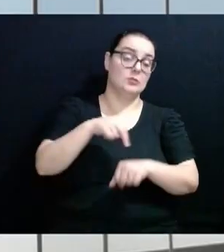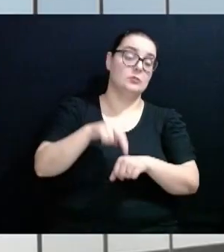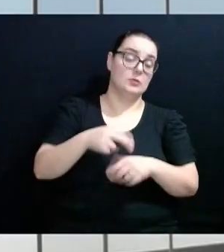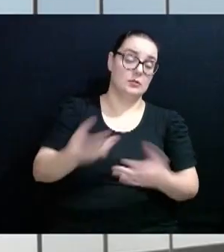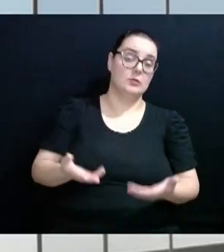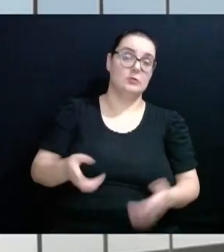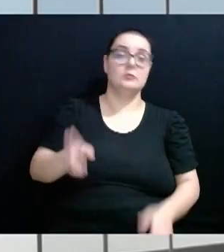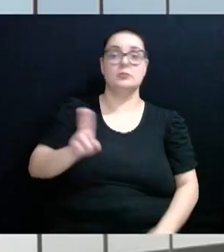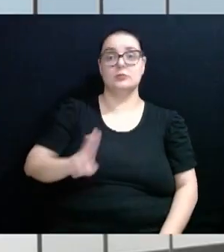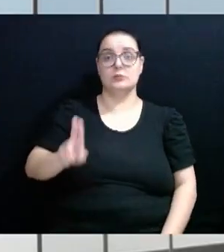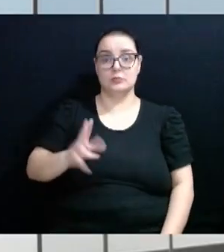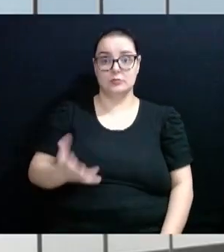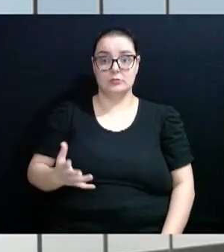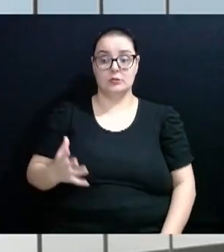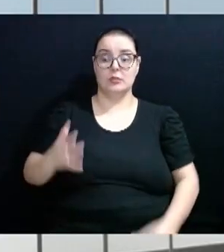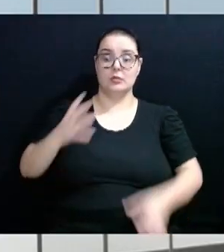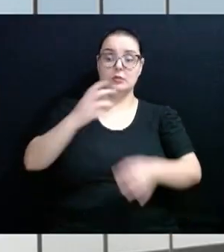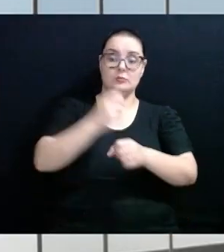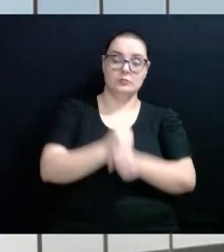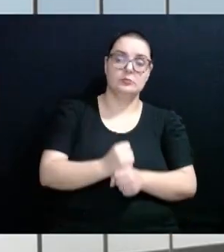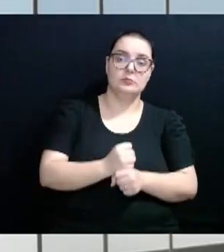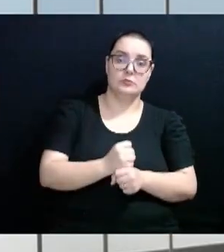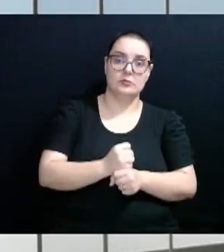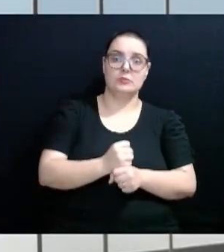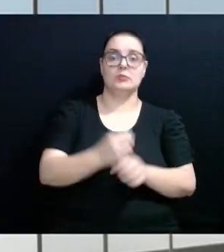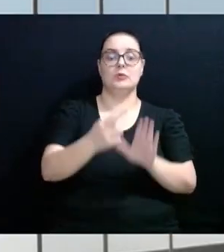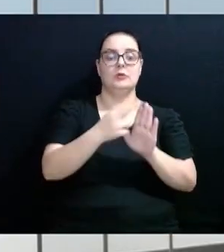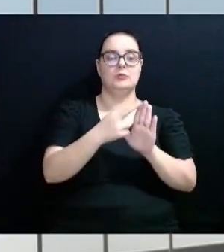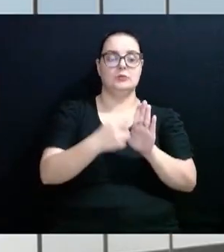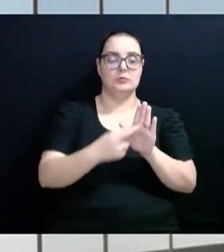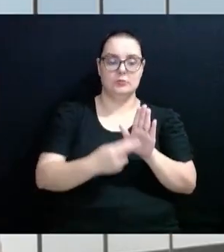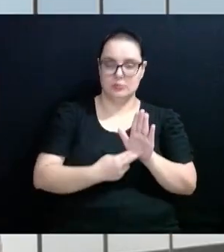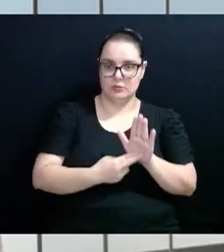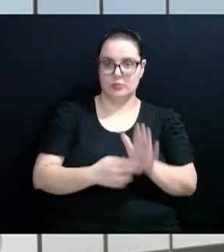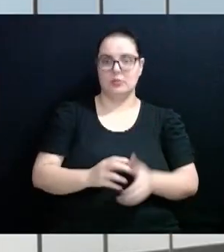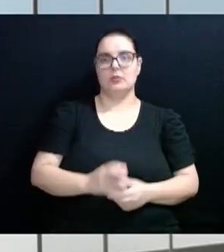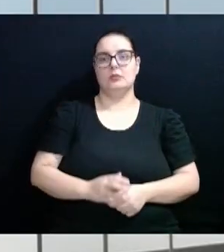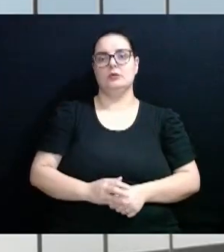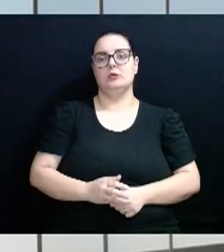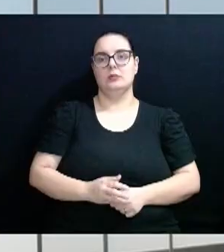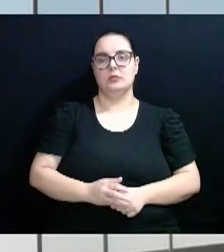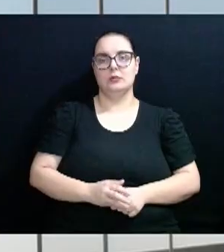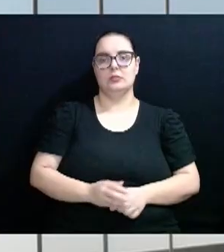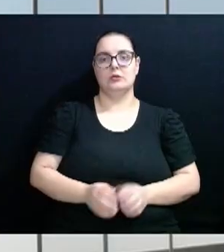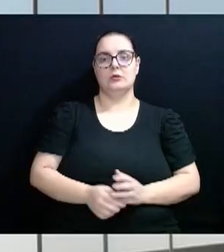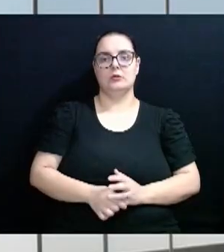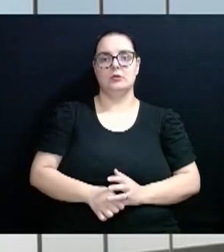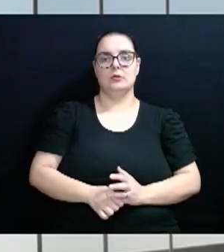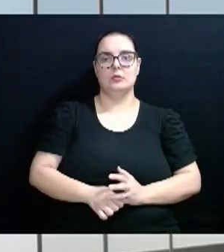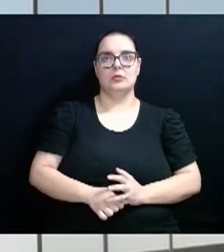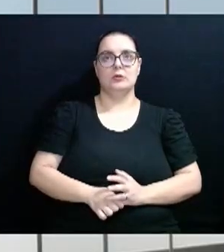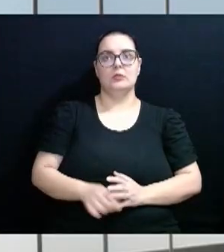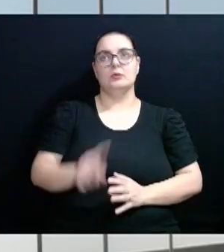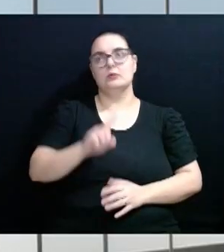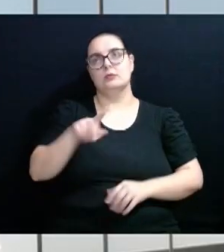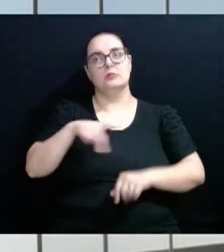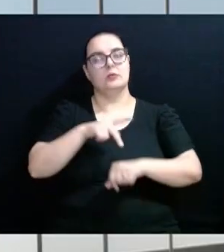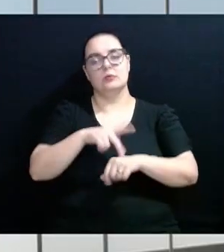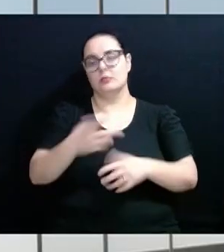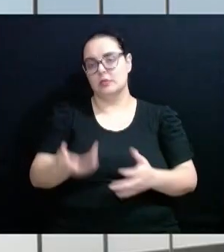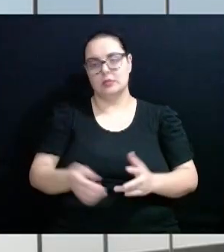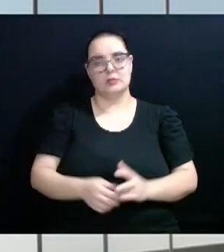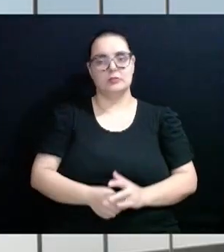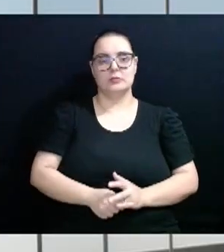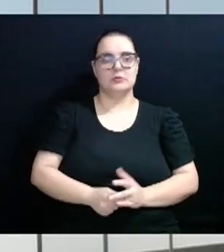ao conjunto de regras vigentes. Né? Então não cabe a um país qualquer,